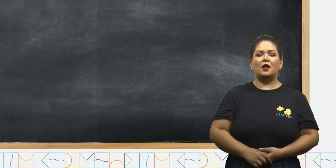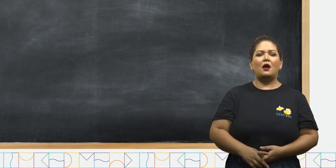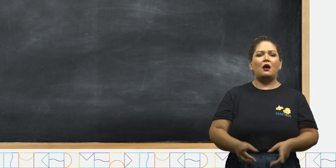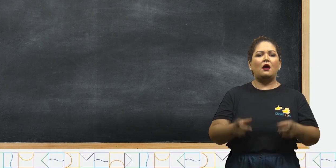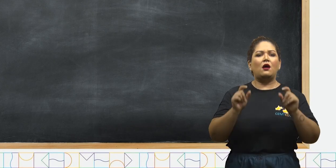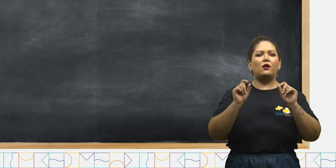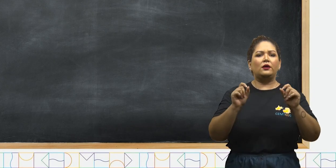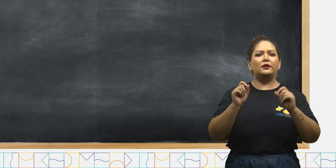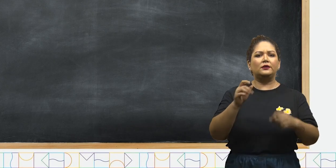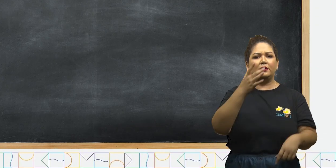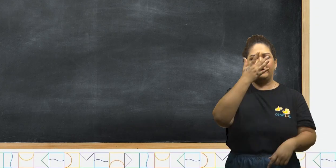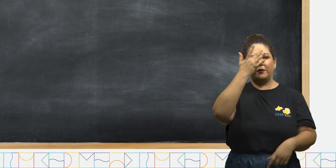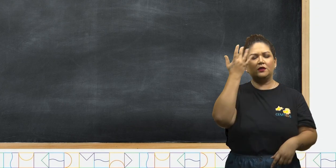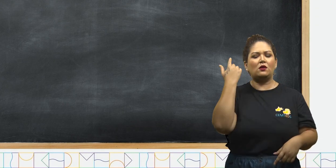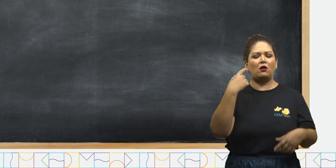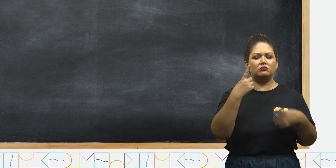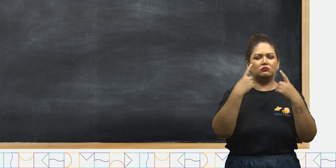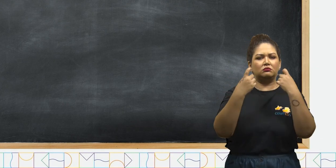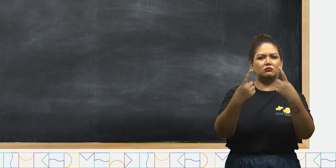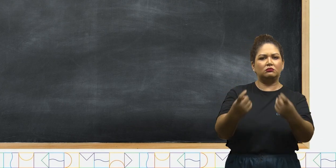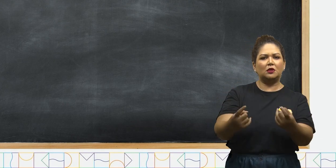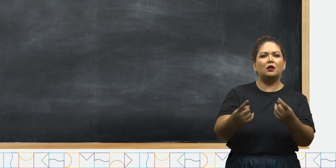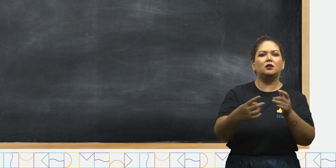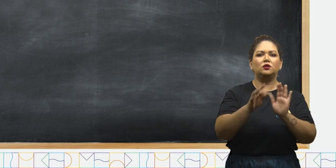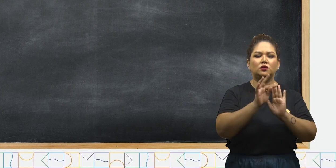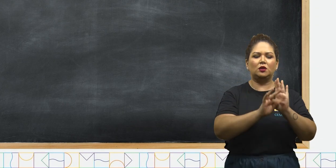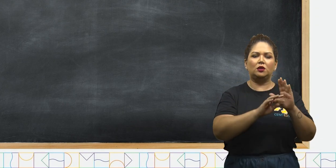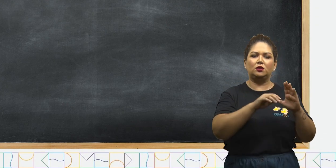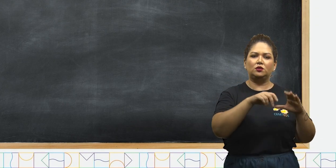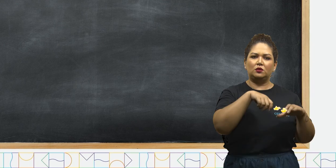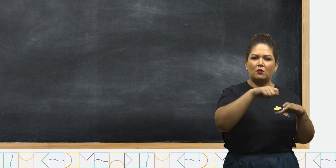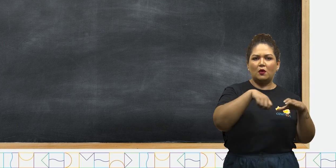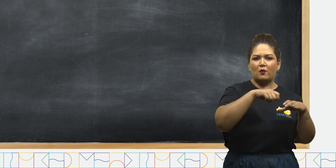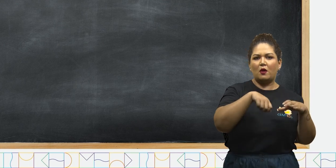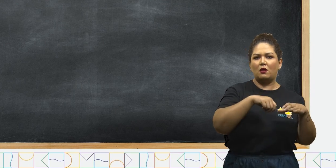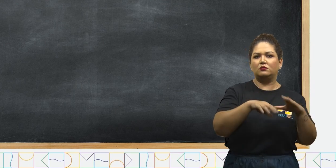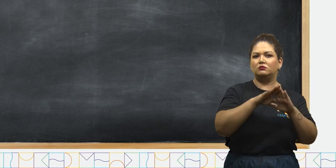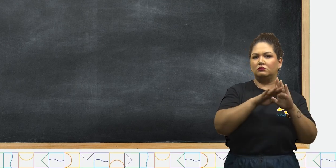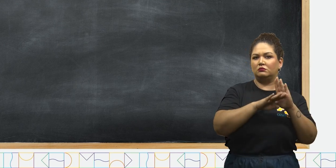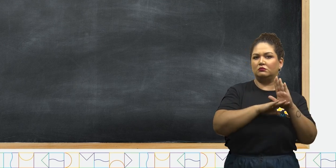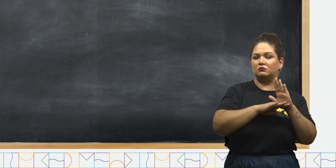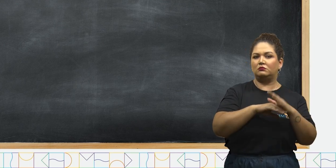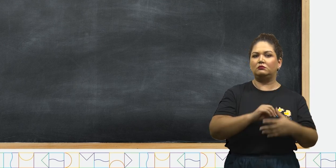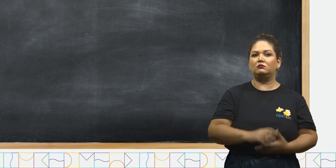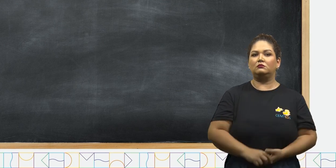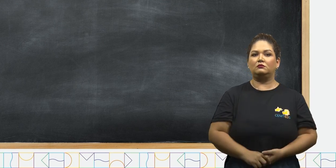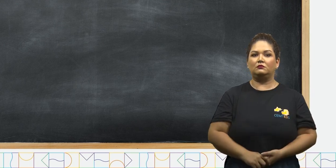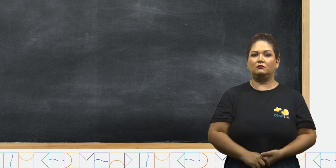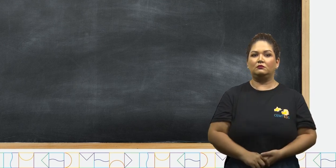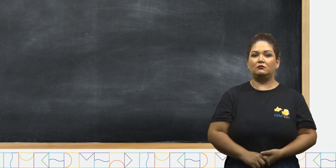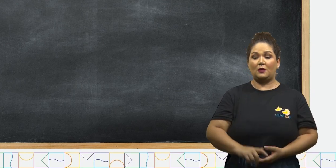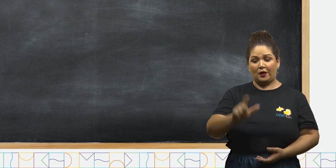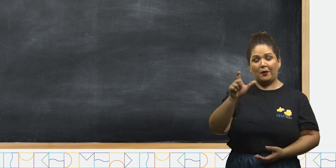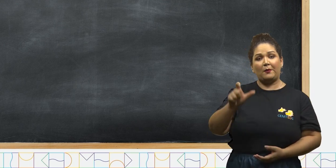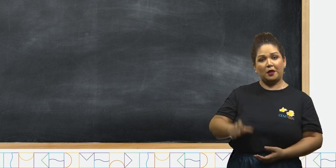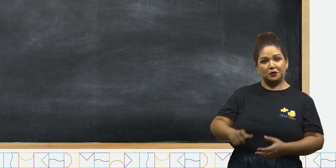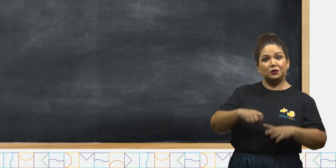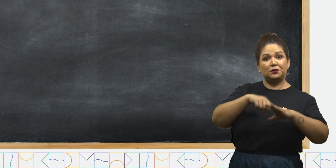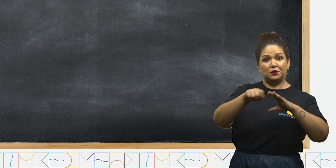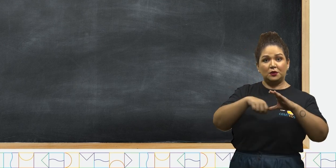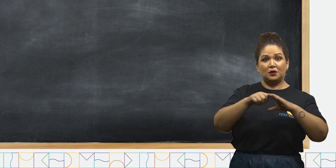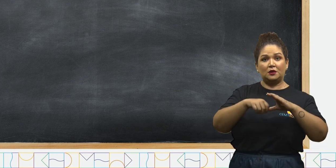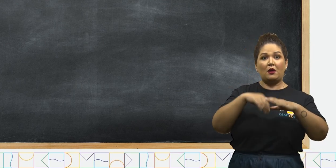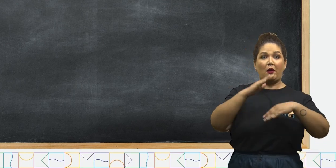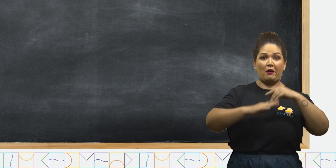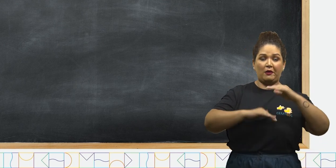leitores se interessam por textos desse gênero? Vocês sabem? Cozinheiros profissionais